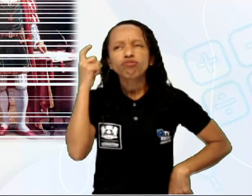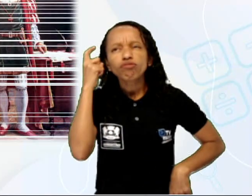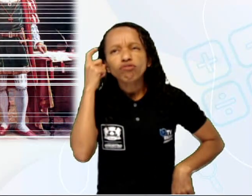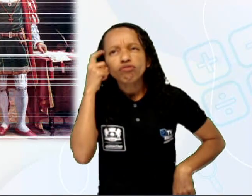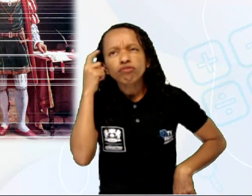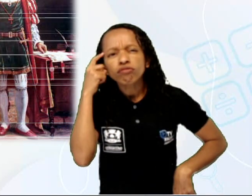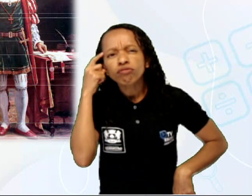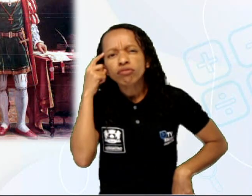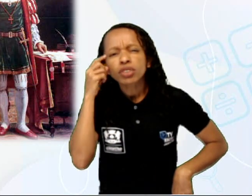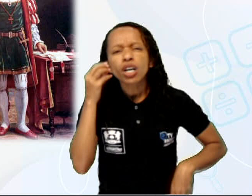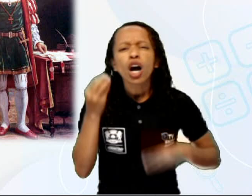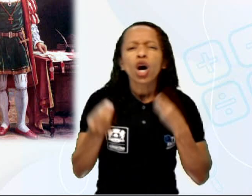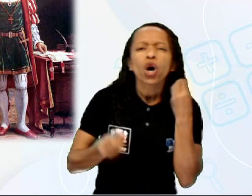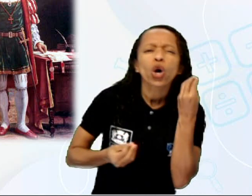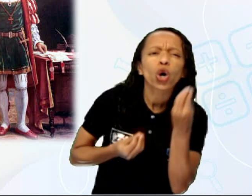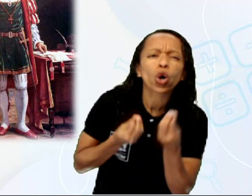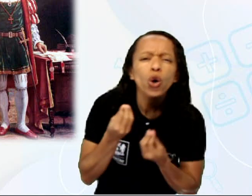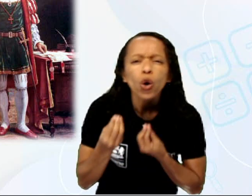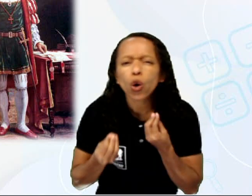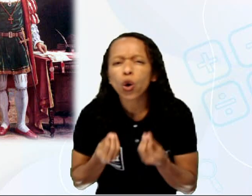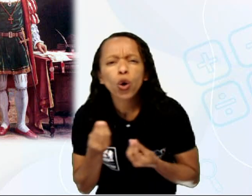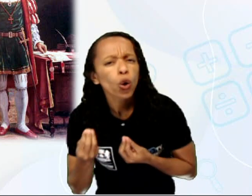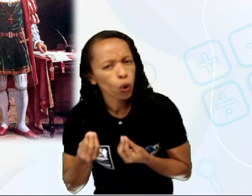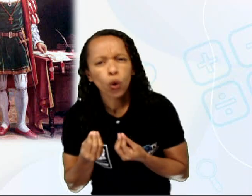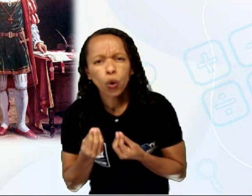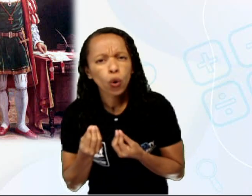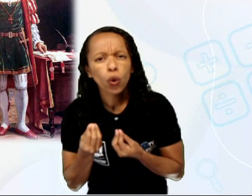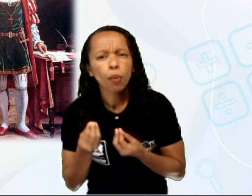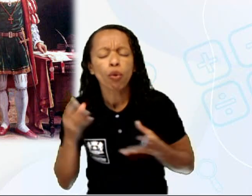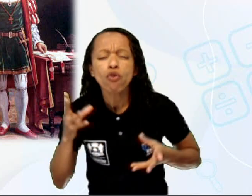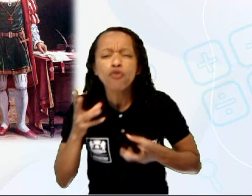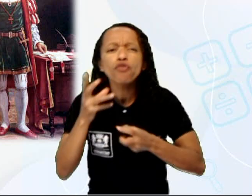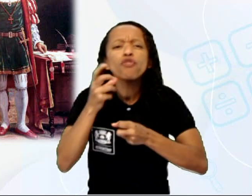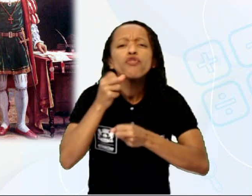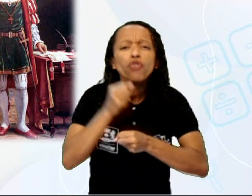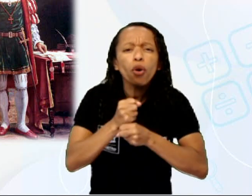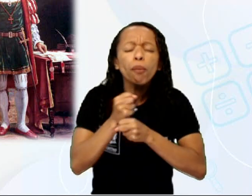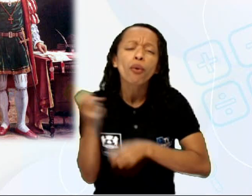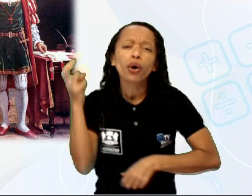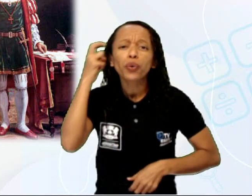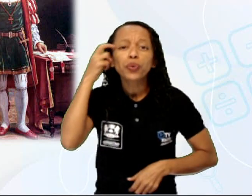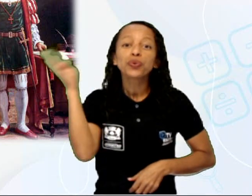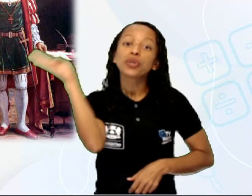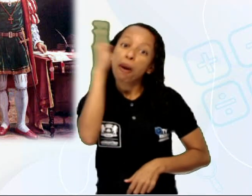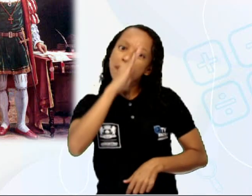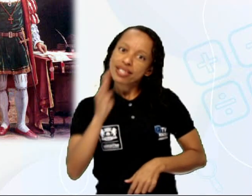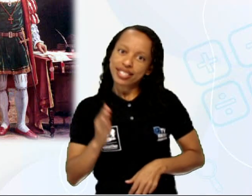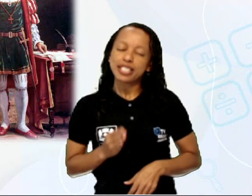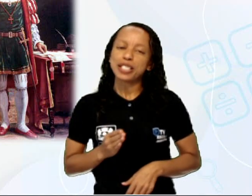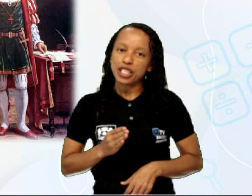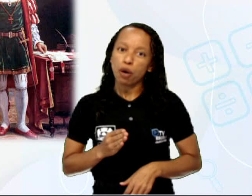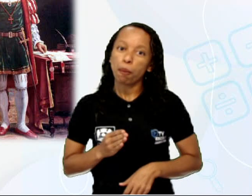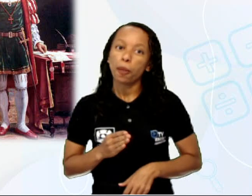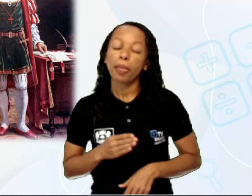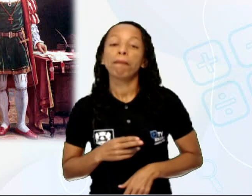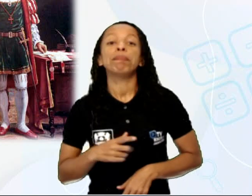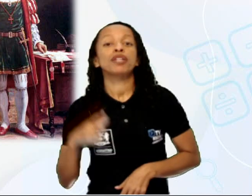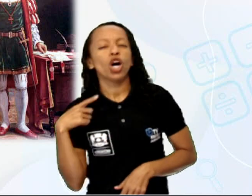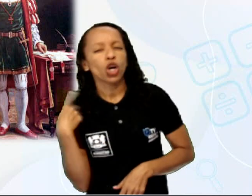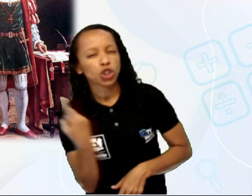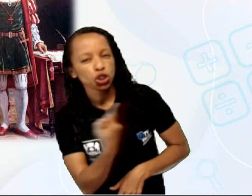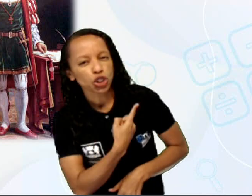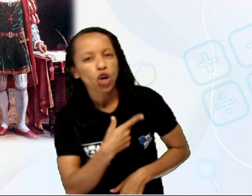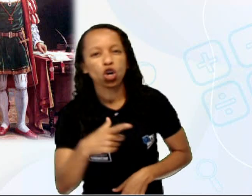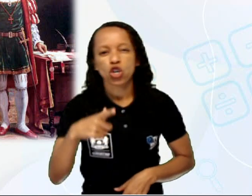formou, qual foi o pontapé inicial da formação da cultura brasileira? A gente tem 3 elementos